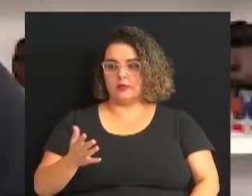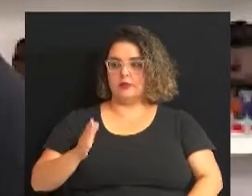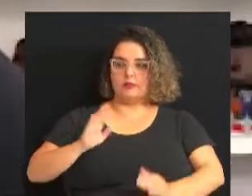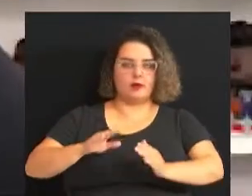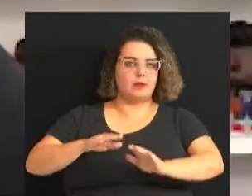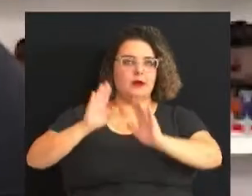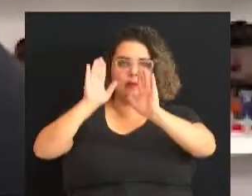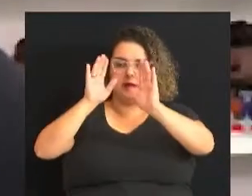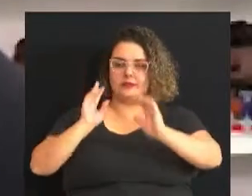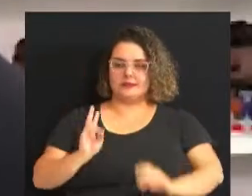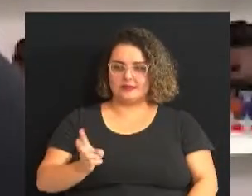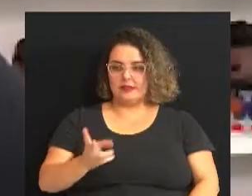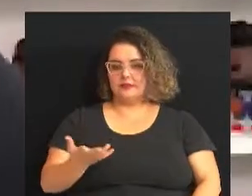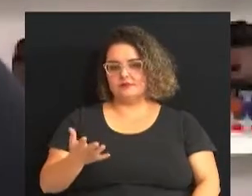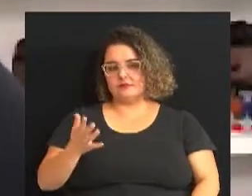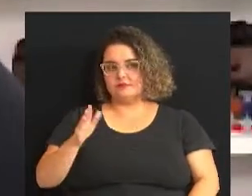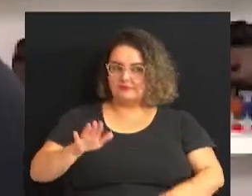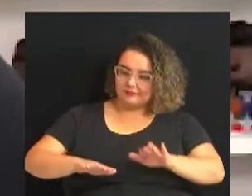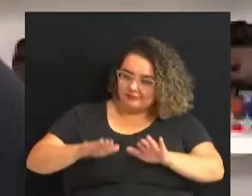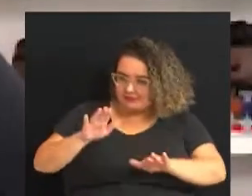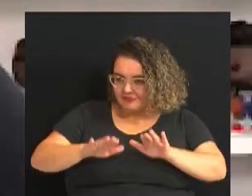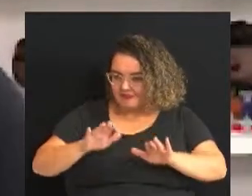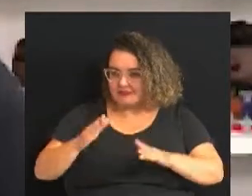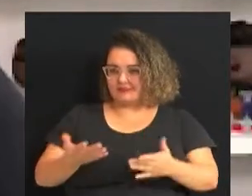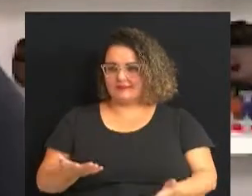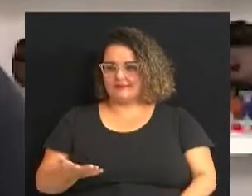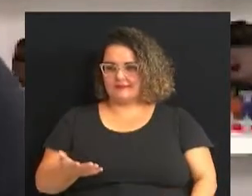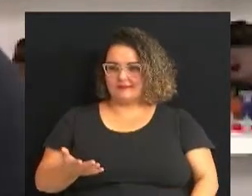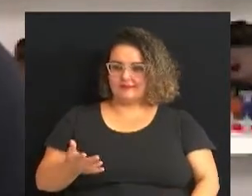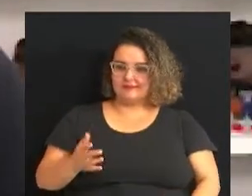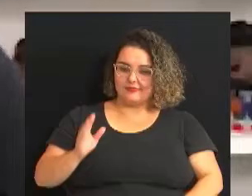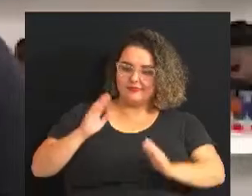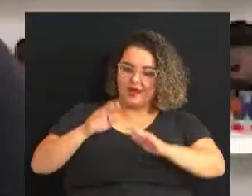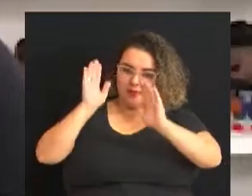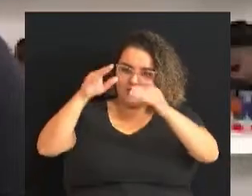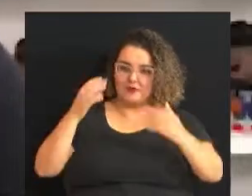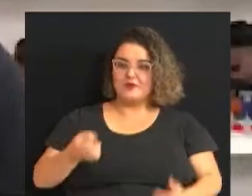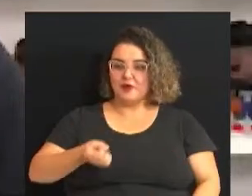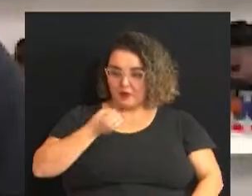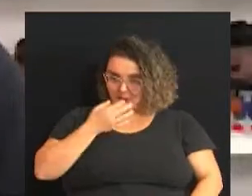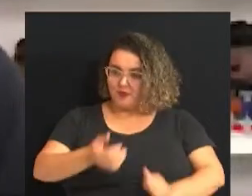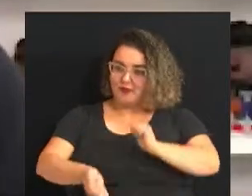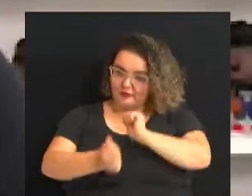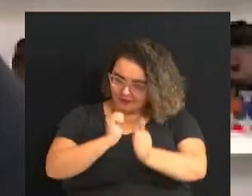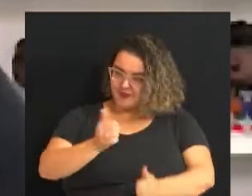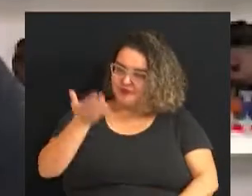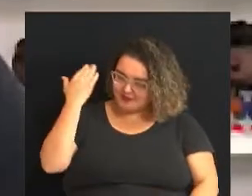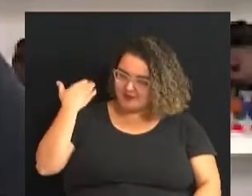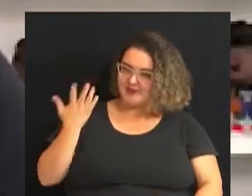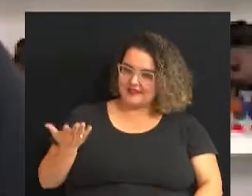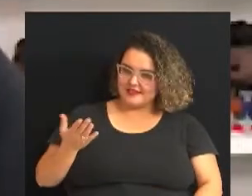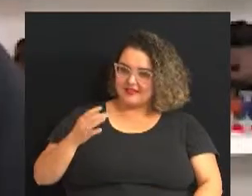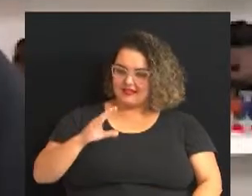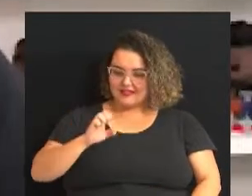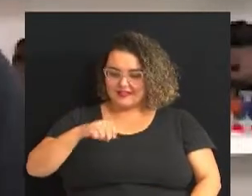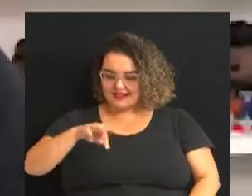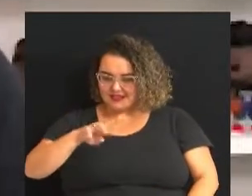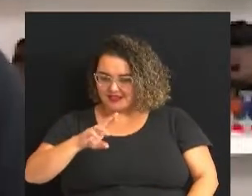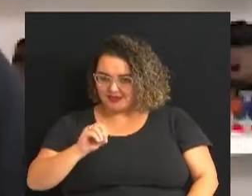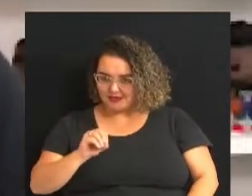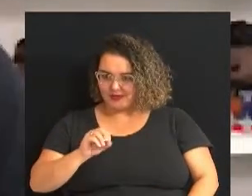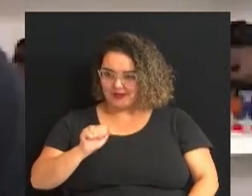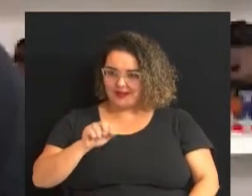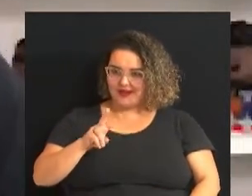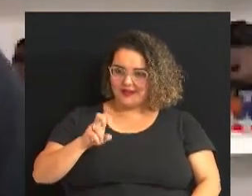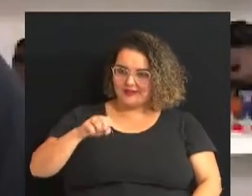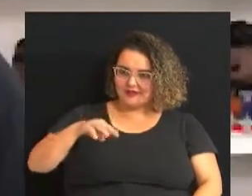vez. Você tem razão, de vez em quando eu dou uns arremessos por aqui, mas eu era bom de futebol, viu? Futebol centroavante, na garotada